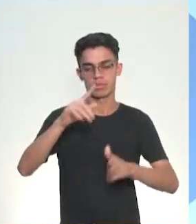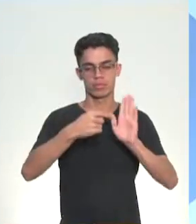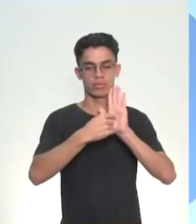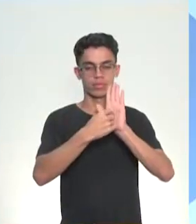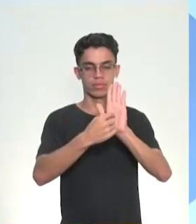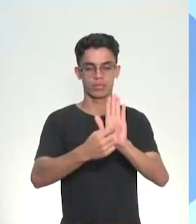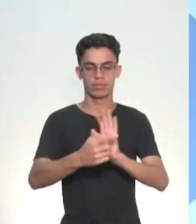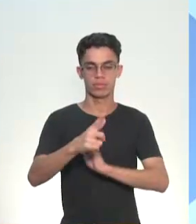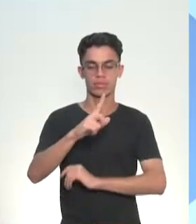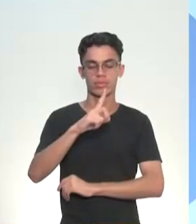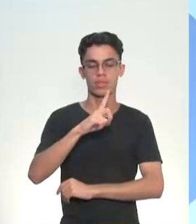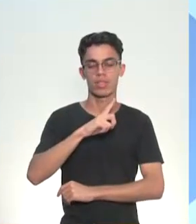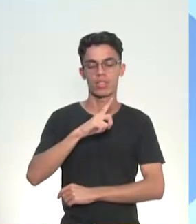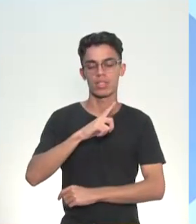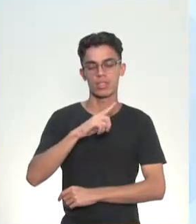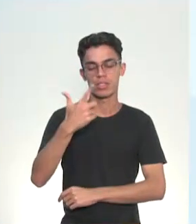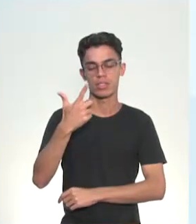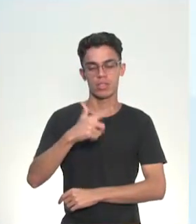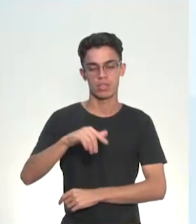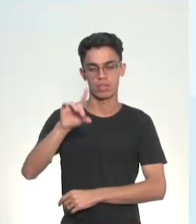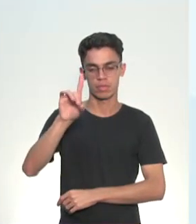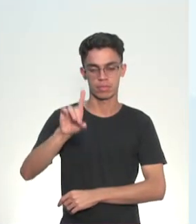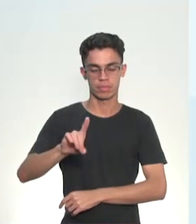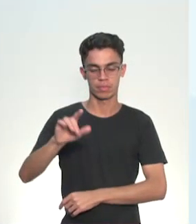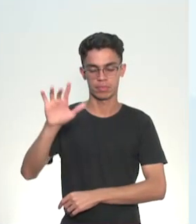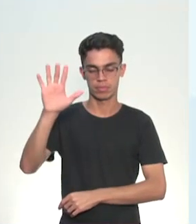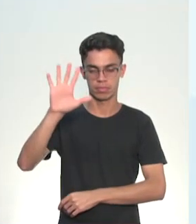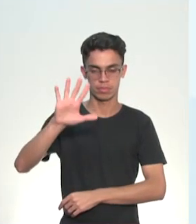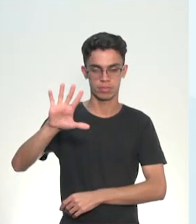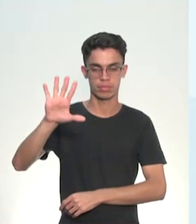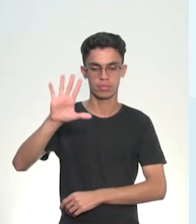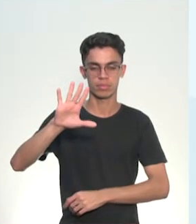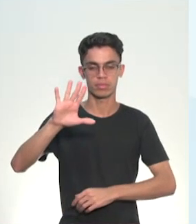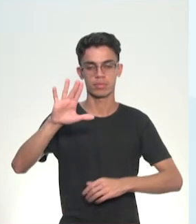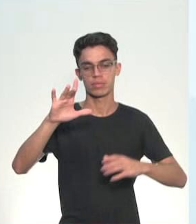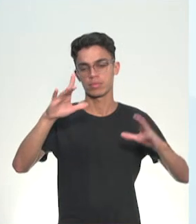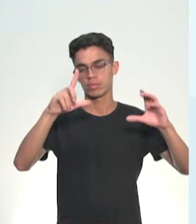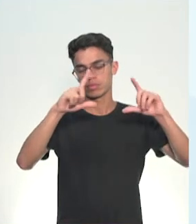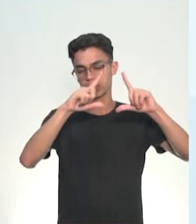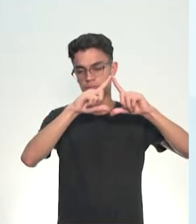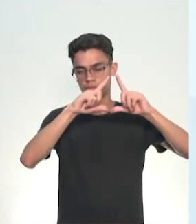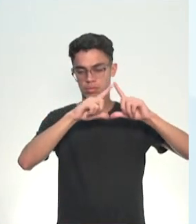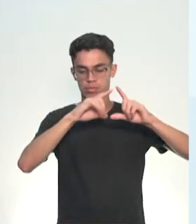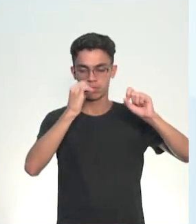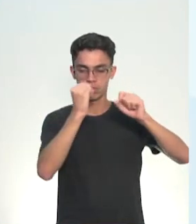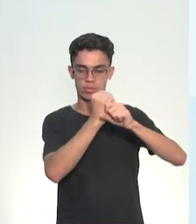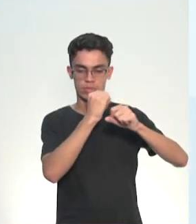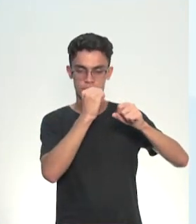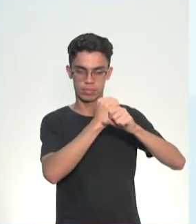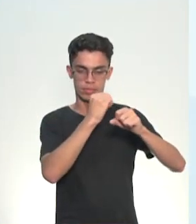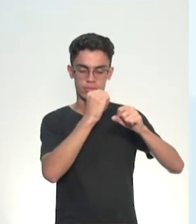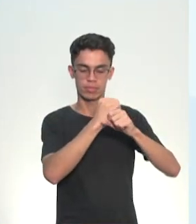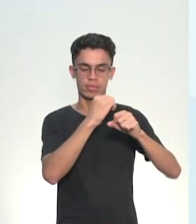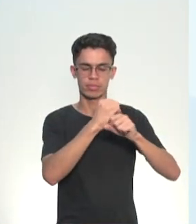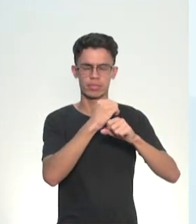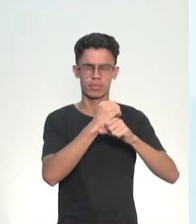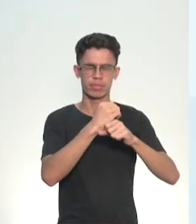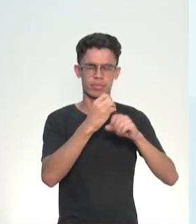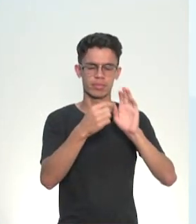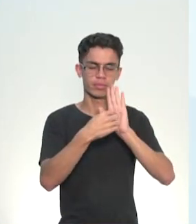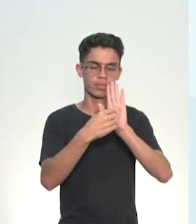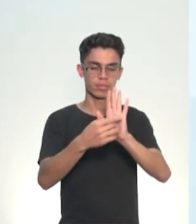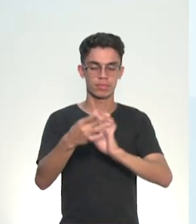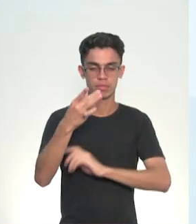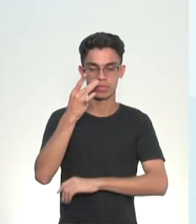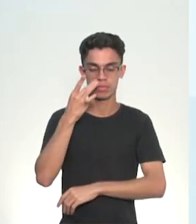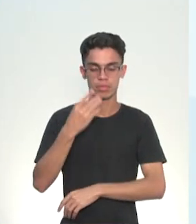código que pode colocar, diretor, a imagem novamente do templo, né? As grandes construções demarcando ali a presença de